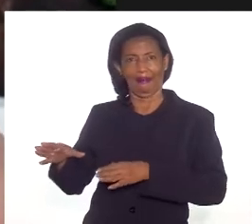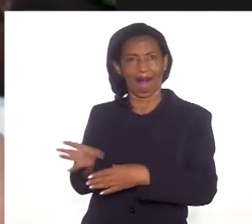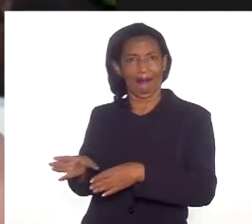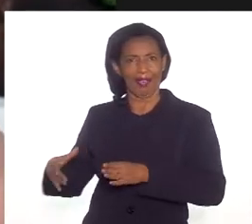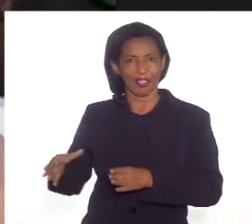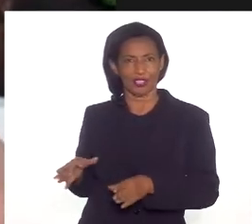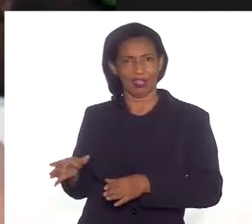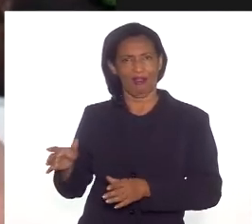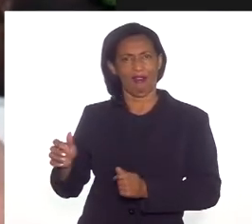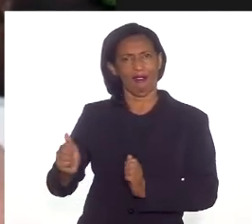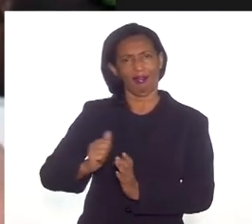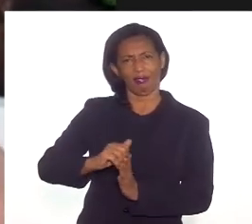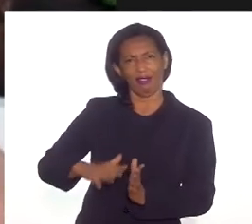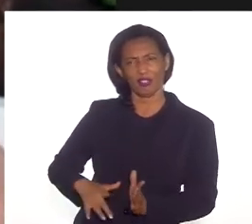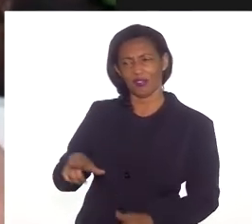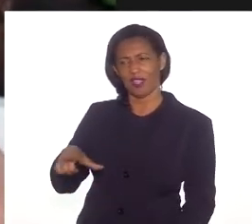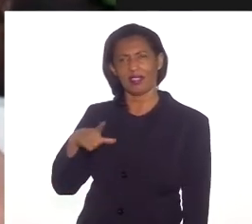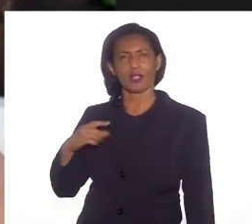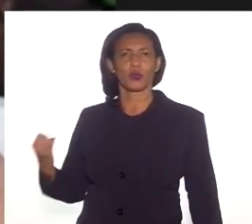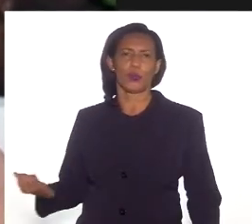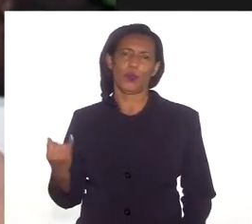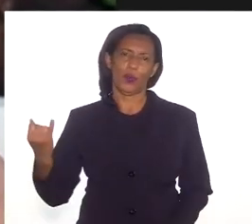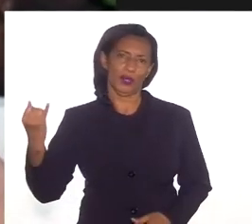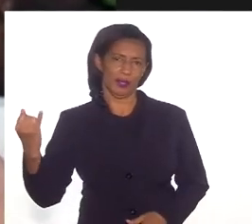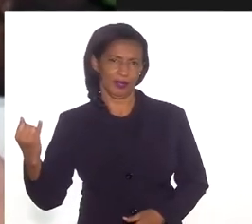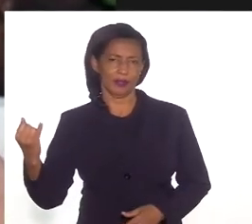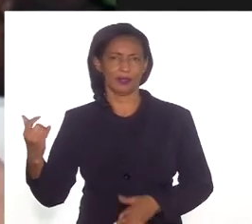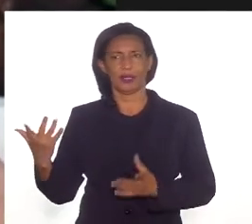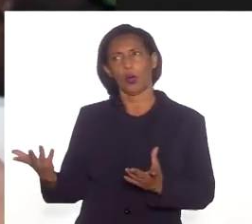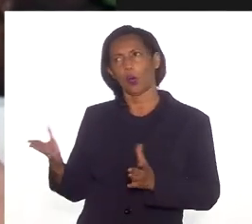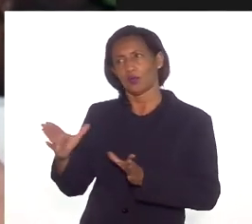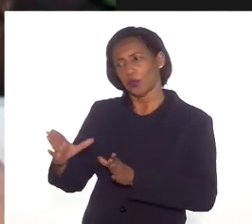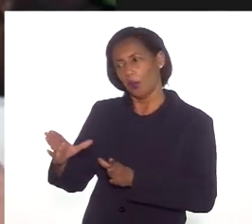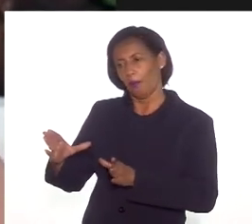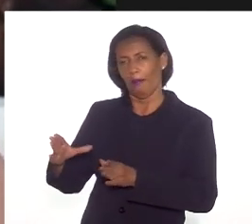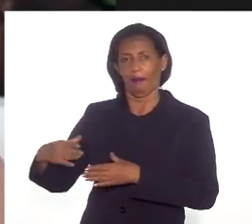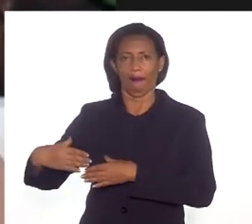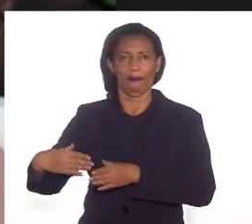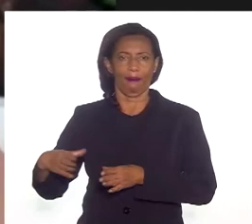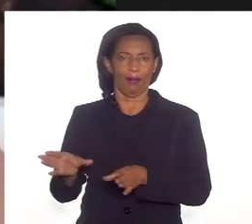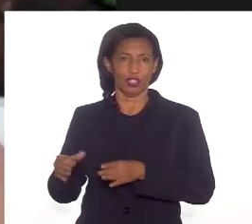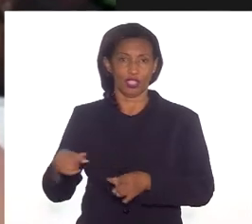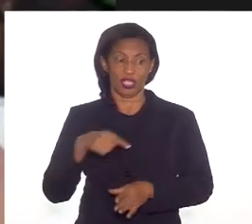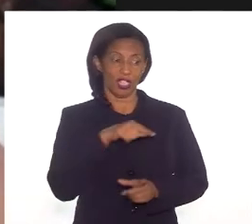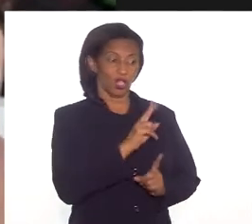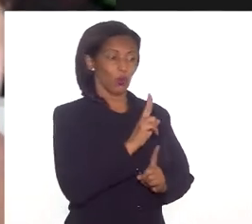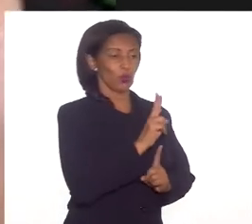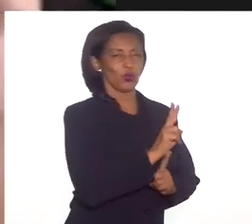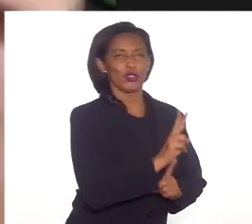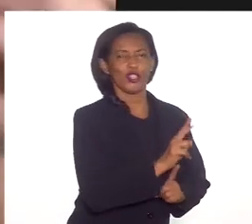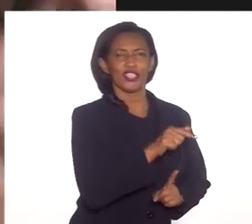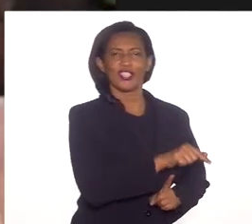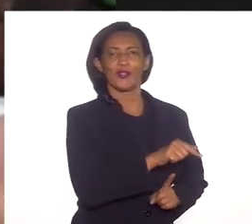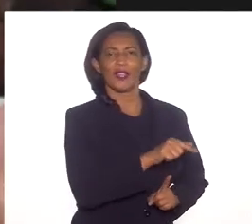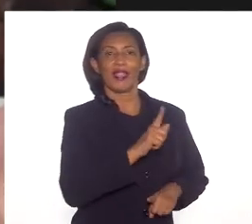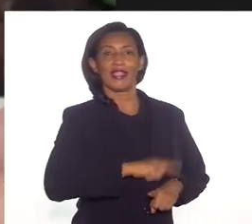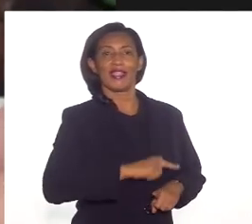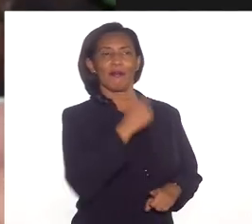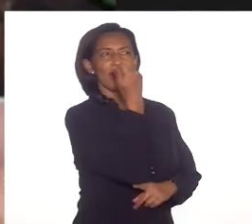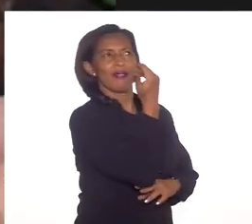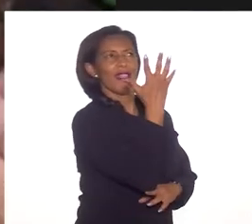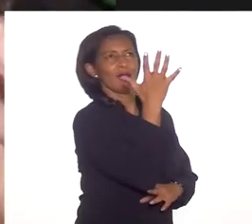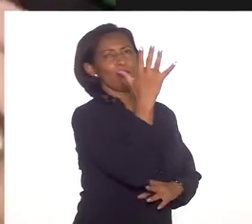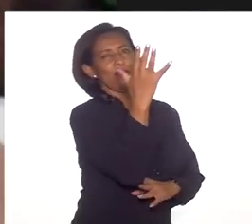E cada atividade tem a sua importância ali, como se fosse uma caixinha. E o tempo indígena é o tempo da